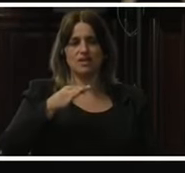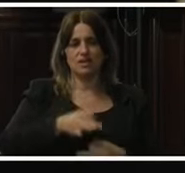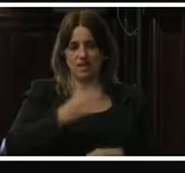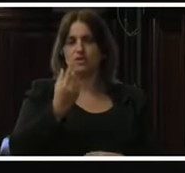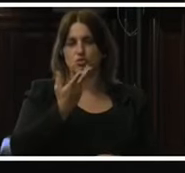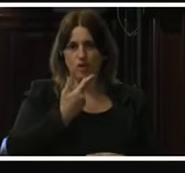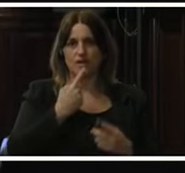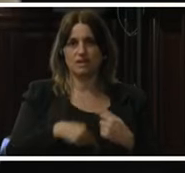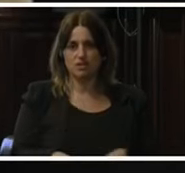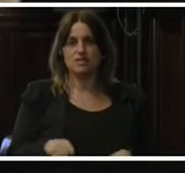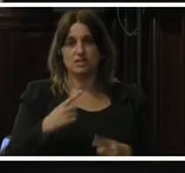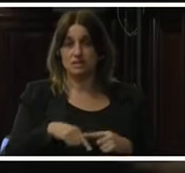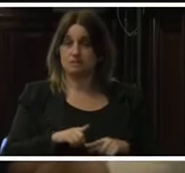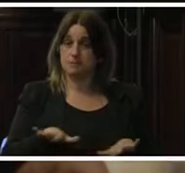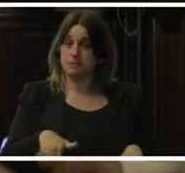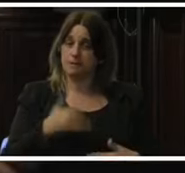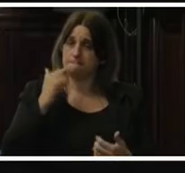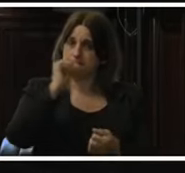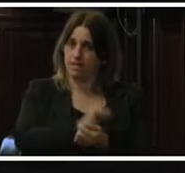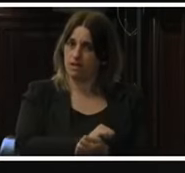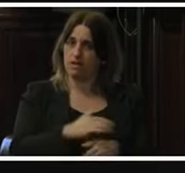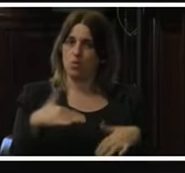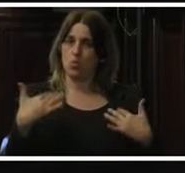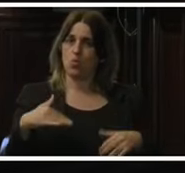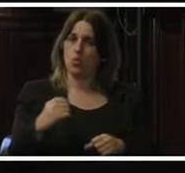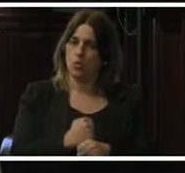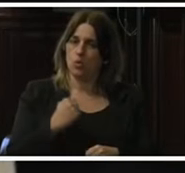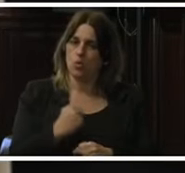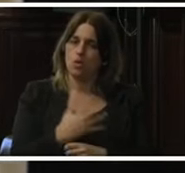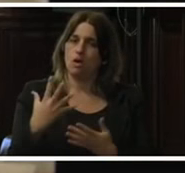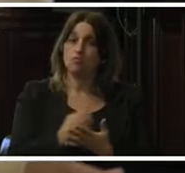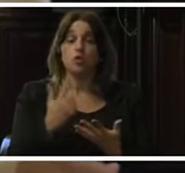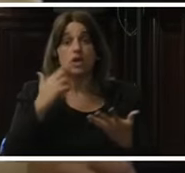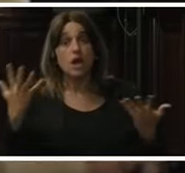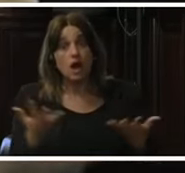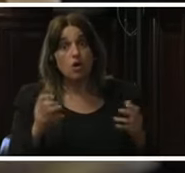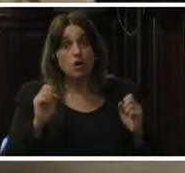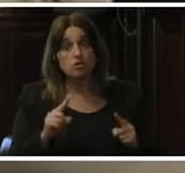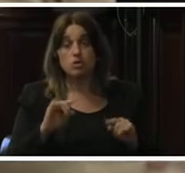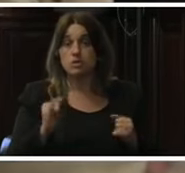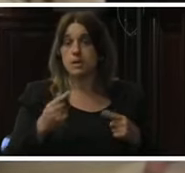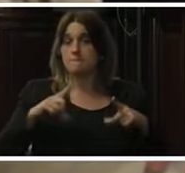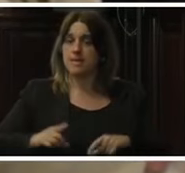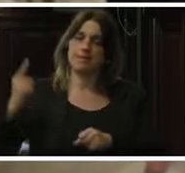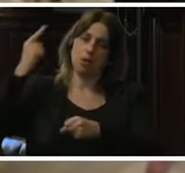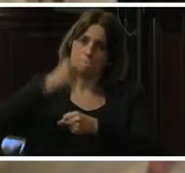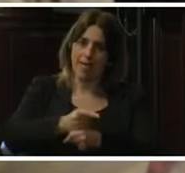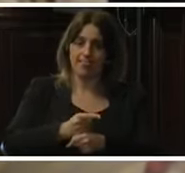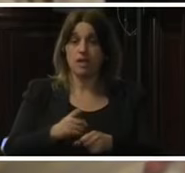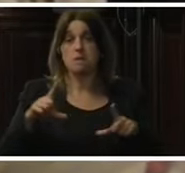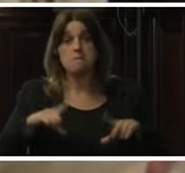foram escravizados e que nas atuais condições da portaria é não teriam nem obviamente